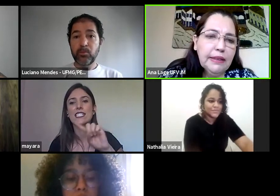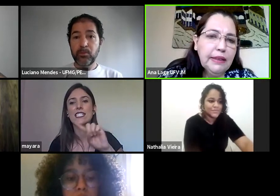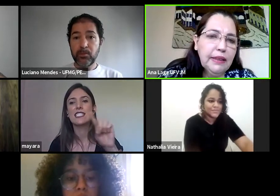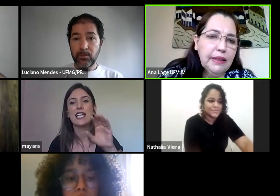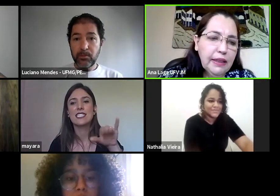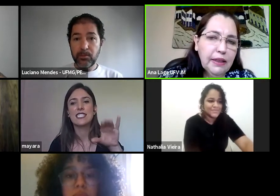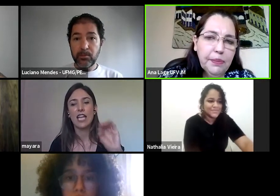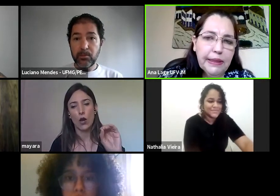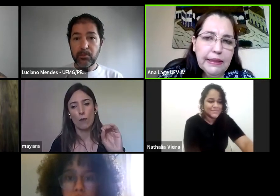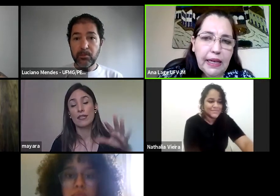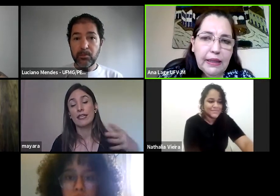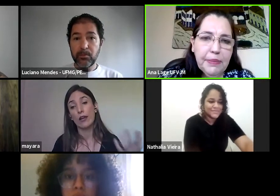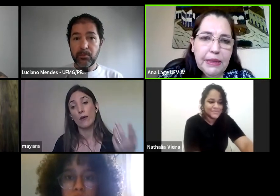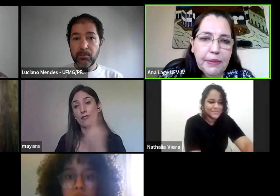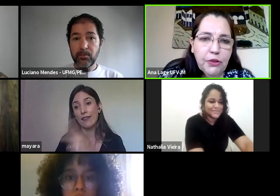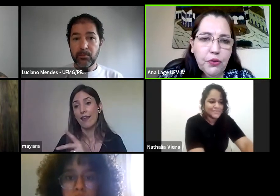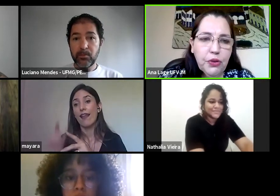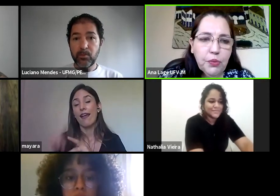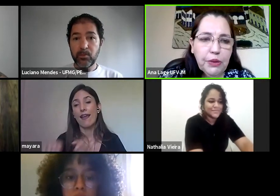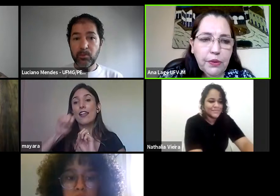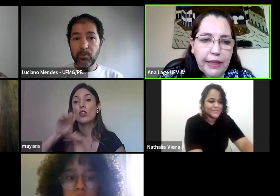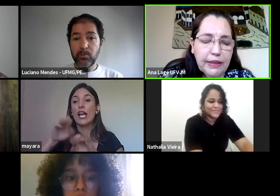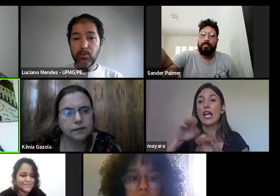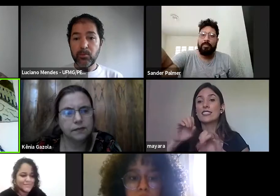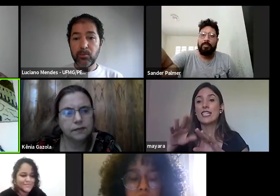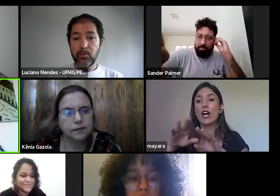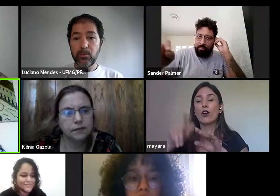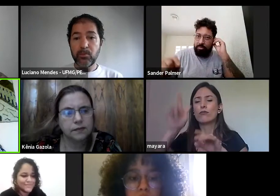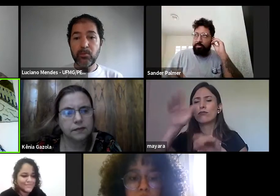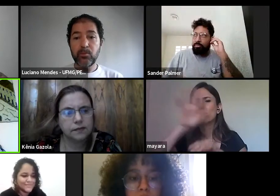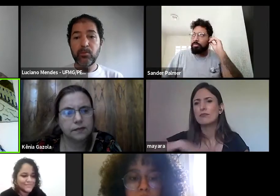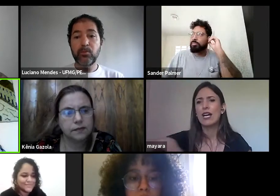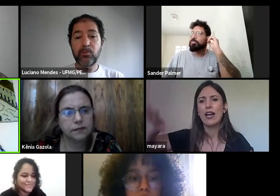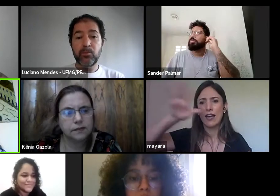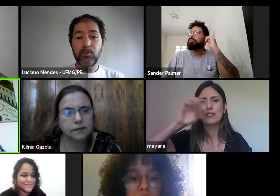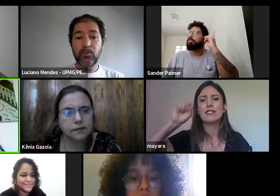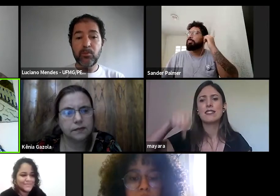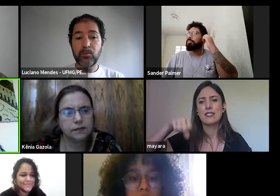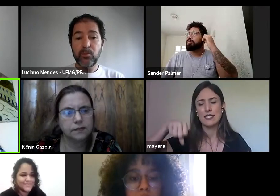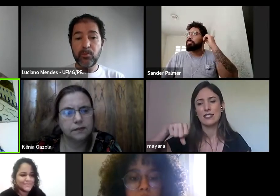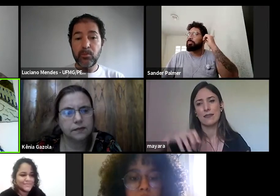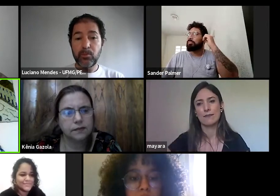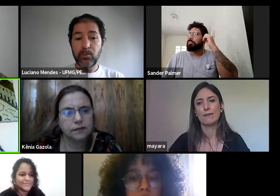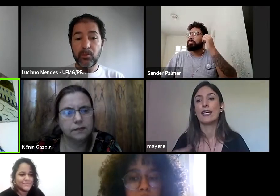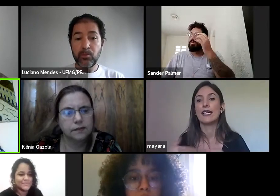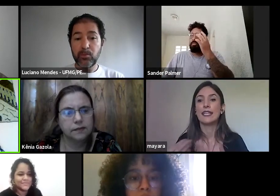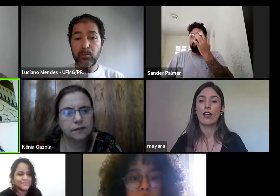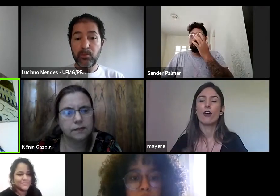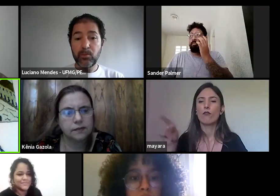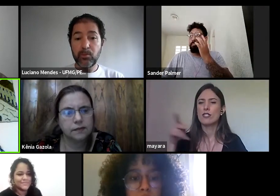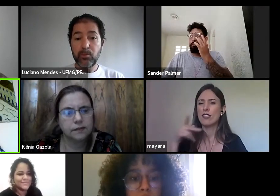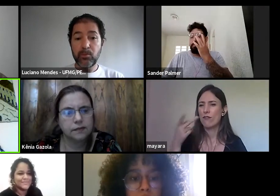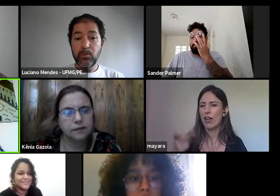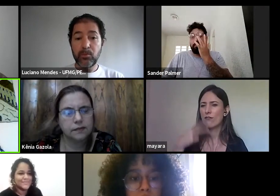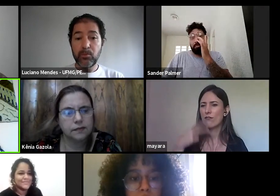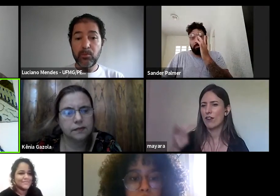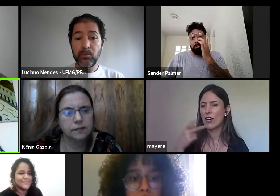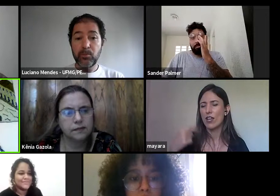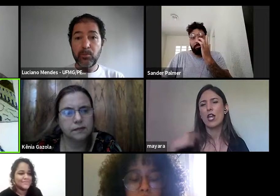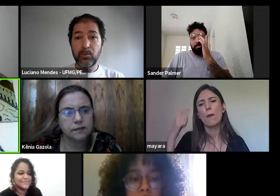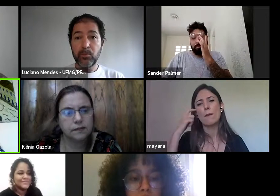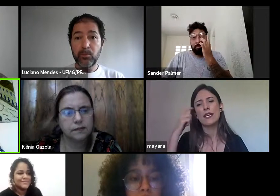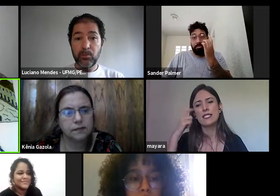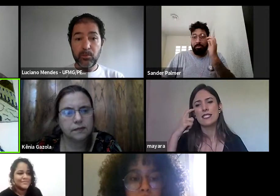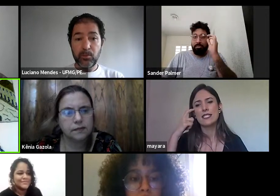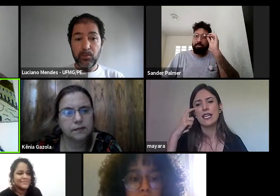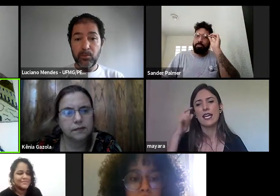ampliada, então, pensar na perspectiva de uma educação, enquanto você falar, eu pensei nas constituições